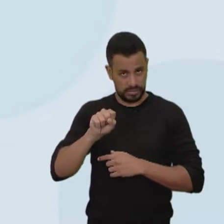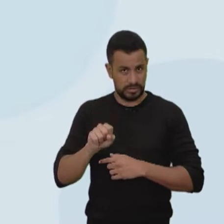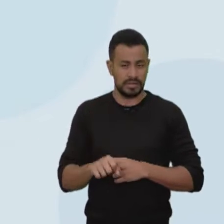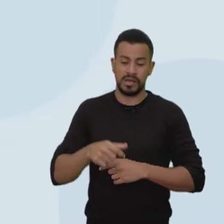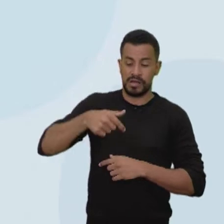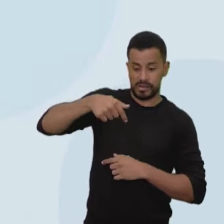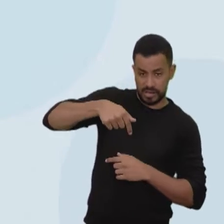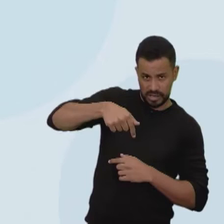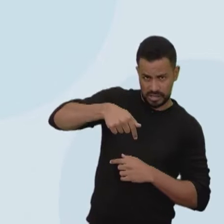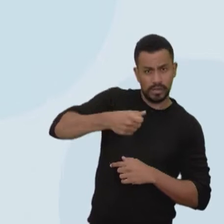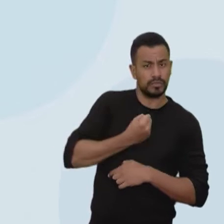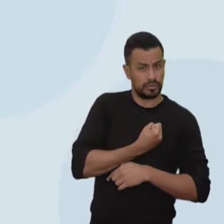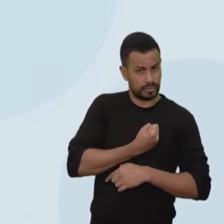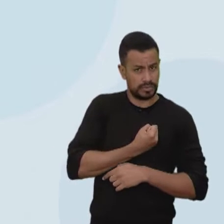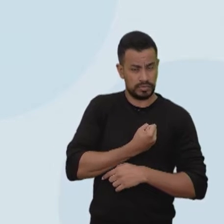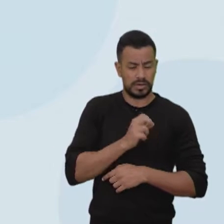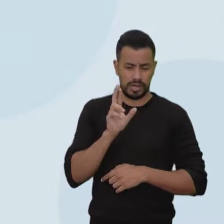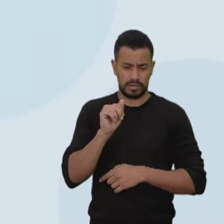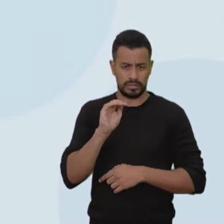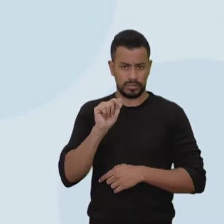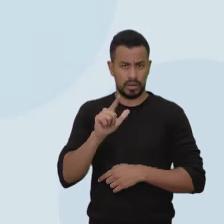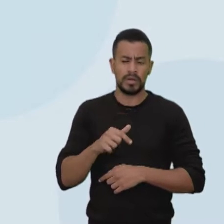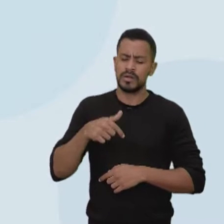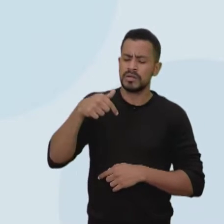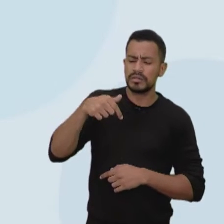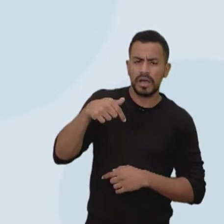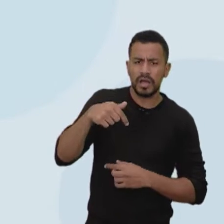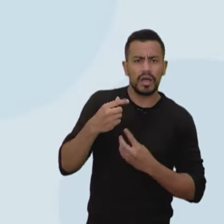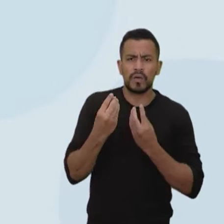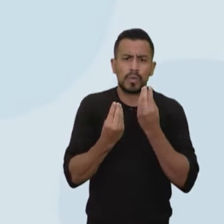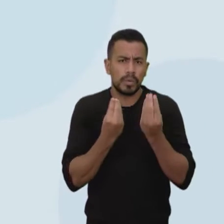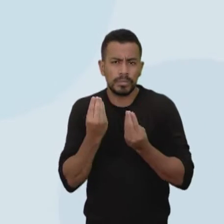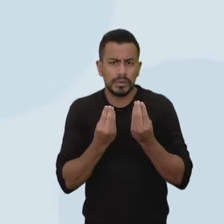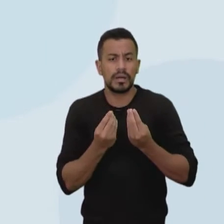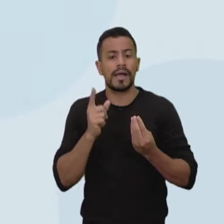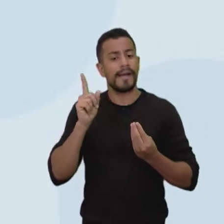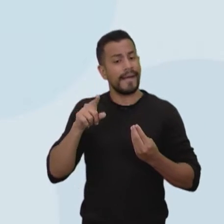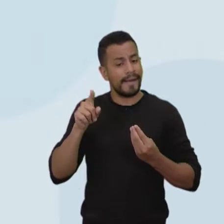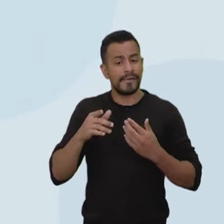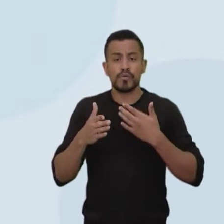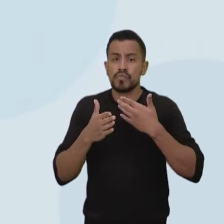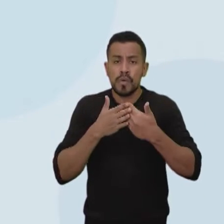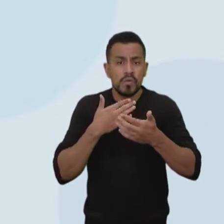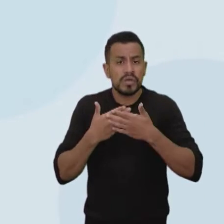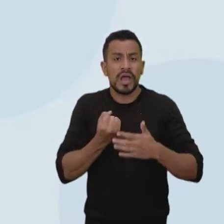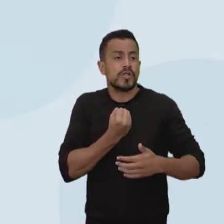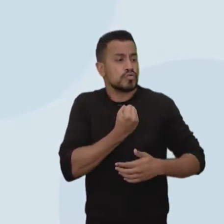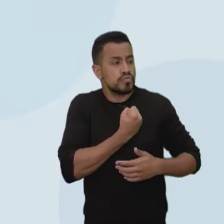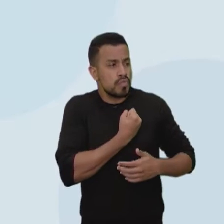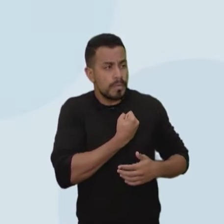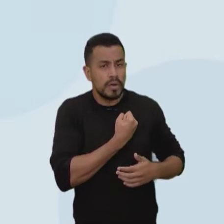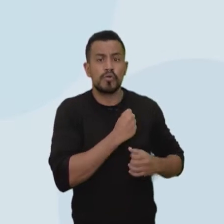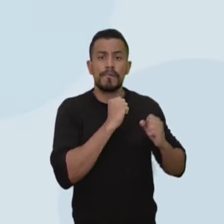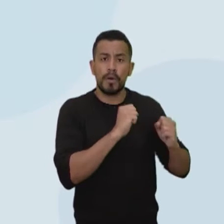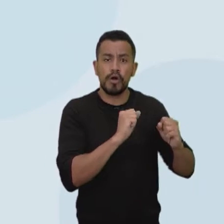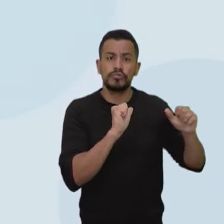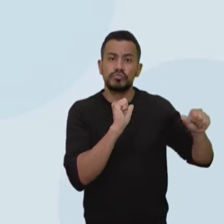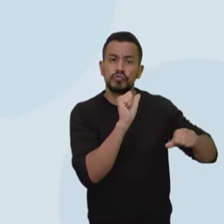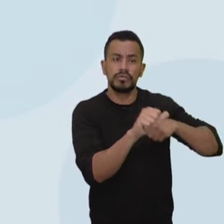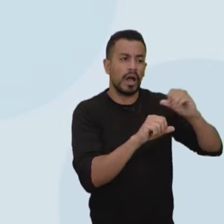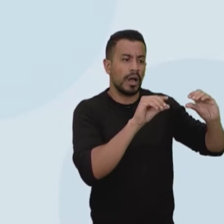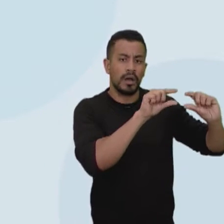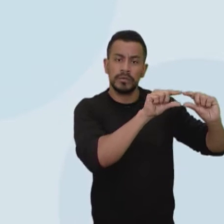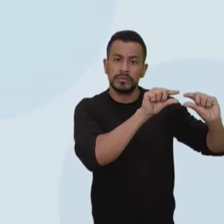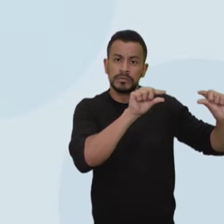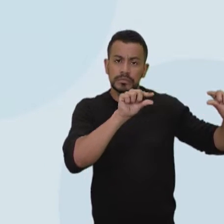de queijo, isso! E esse Q ele é escrito como qualquer número que pode ser escrito no formato de fração, onde o